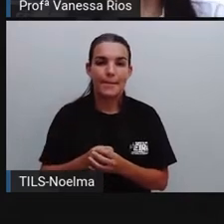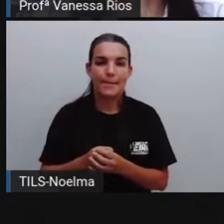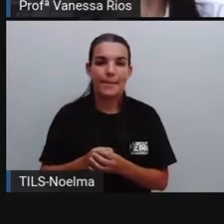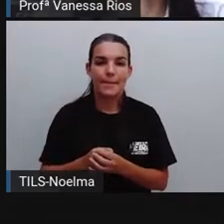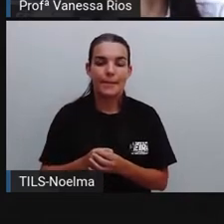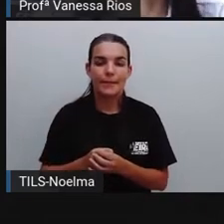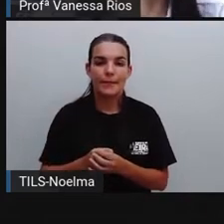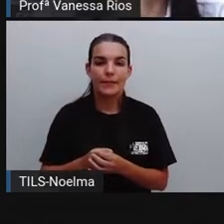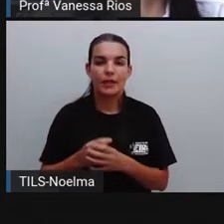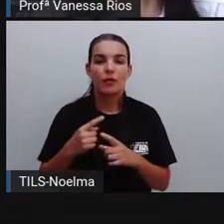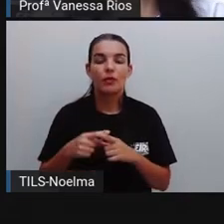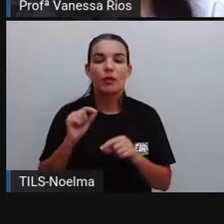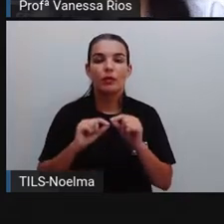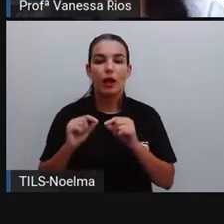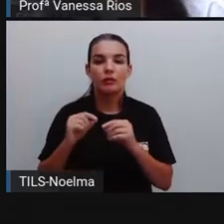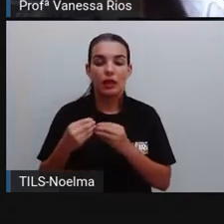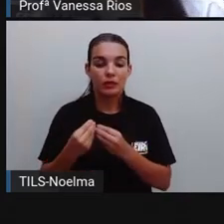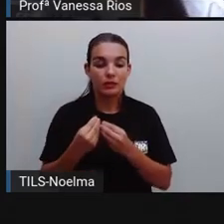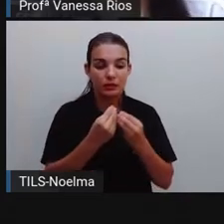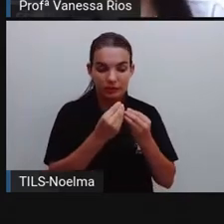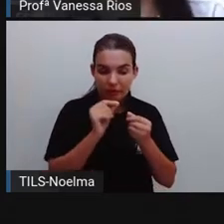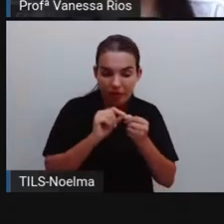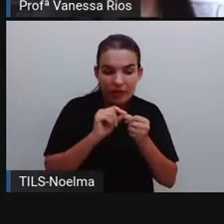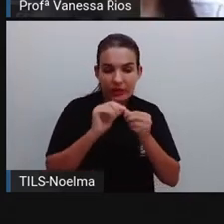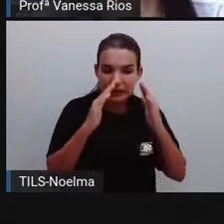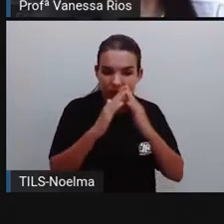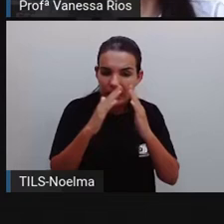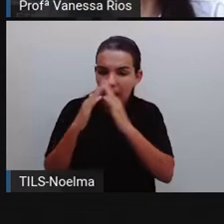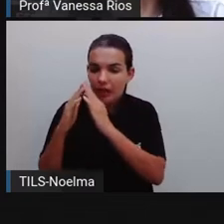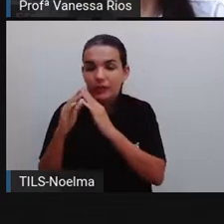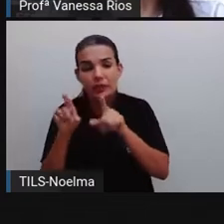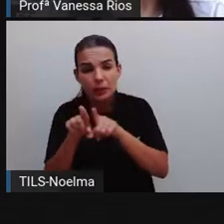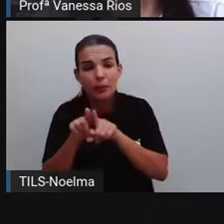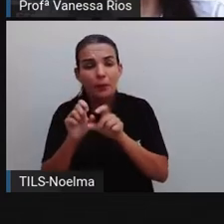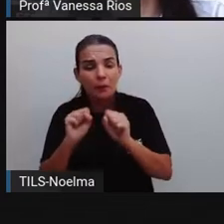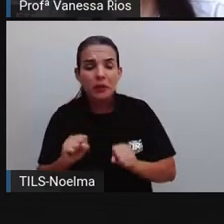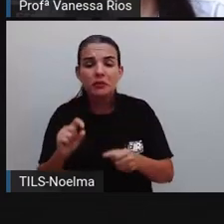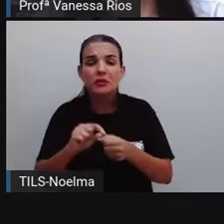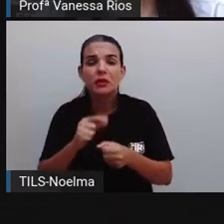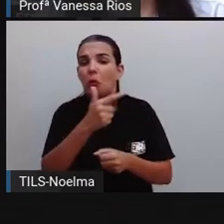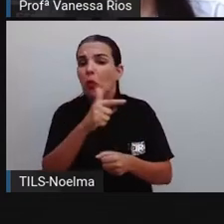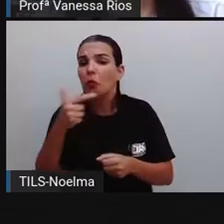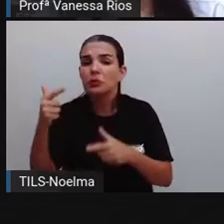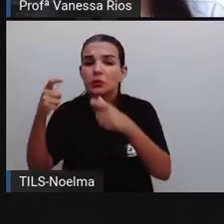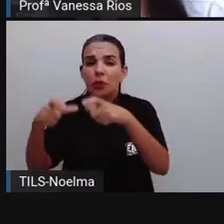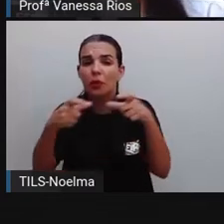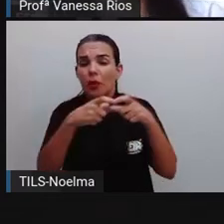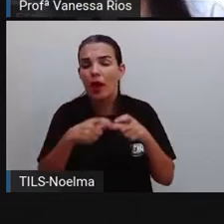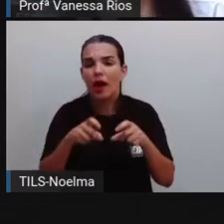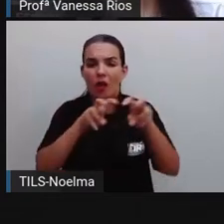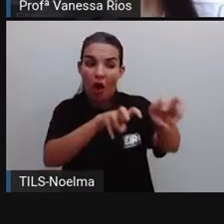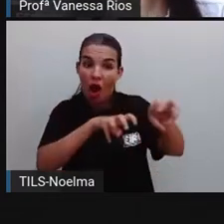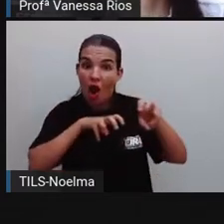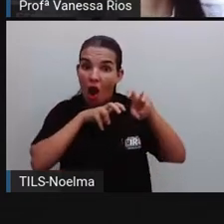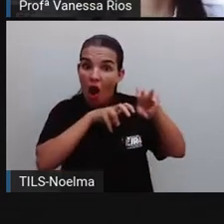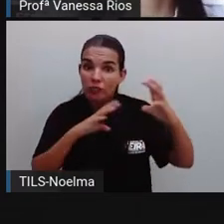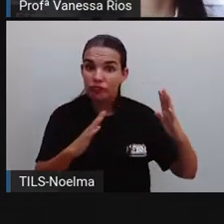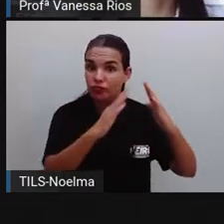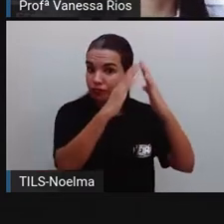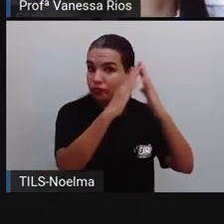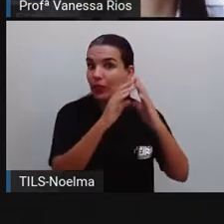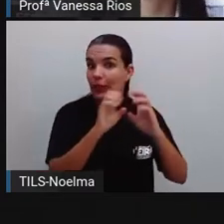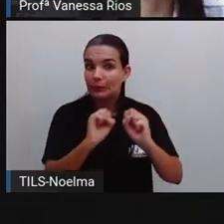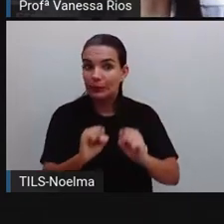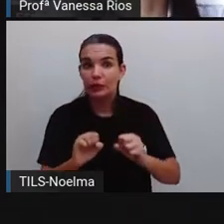e abastece não só residências, como pode abastecer também, né? Fazendas, podem